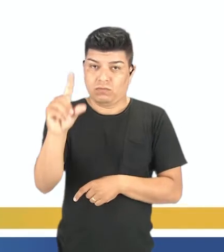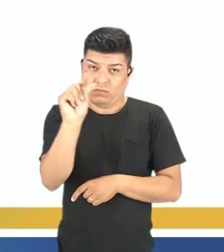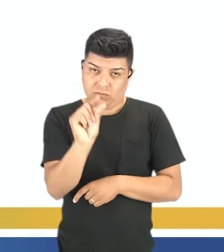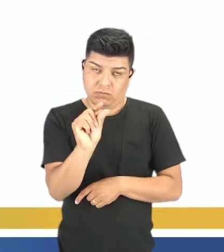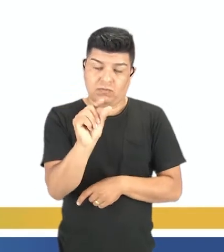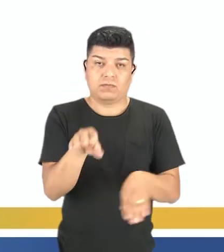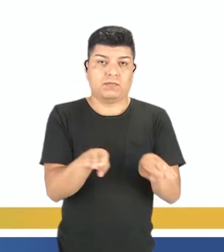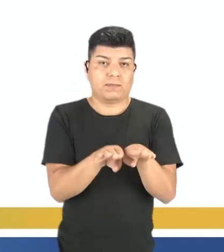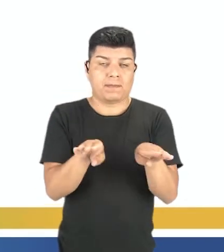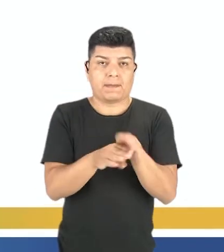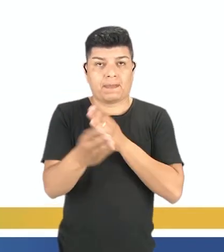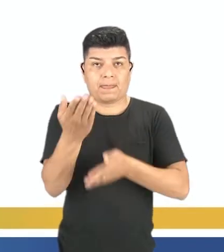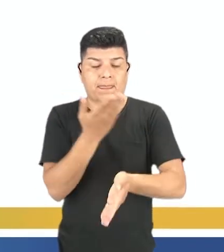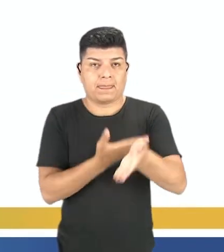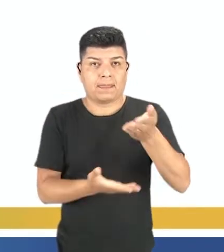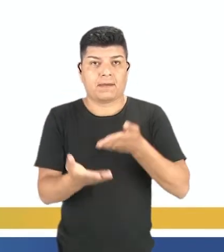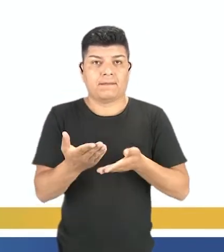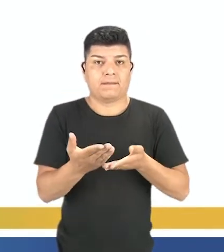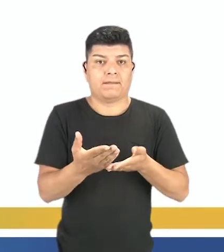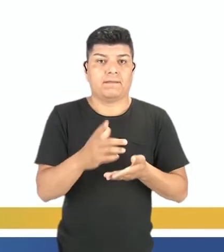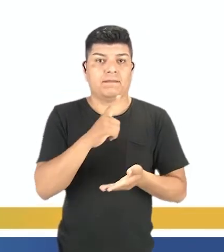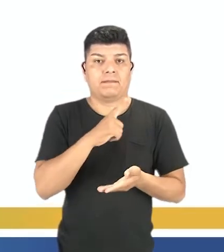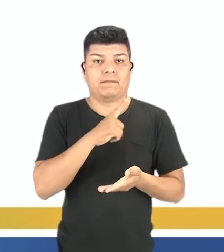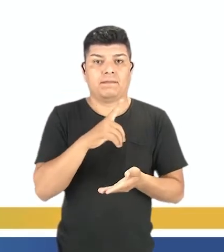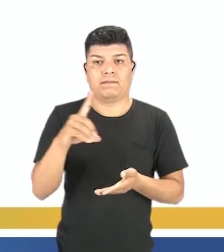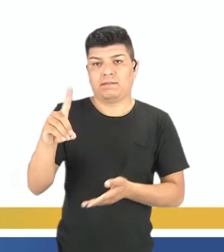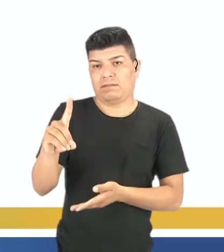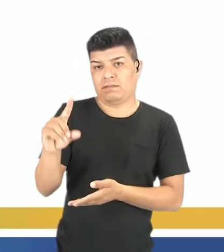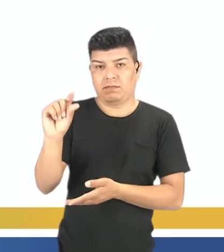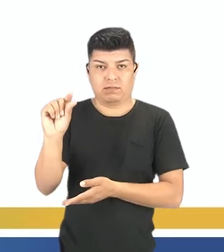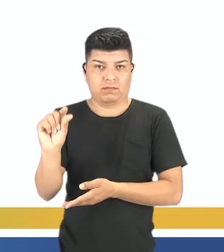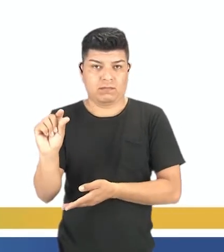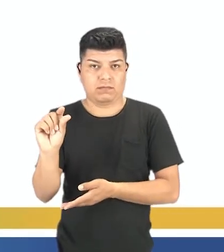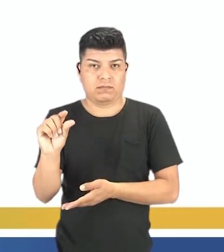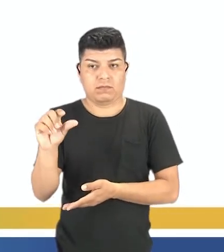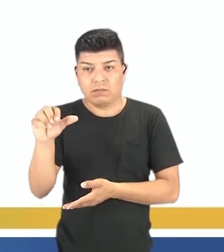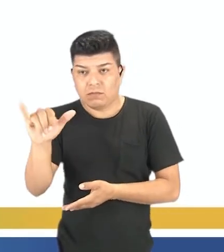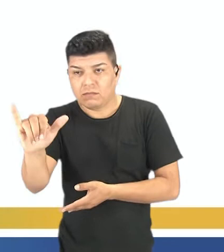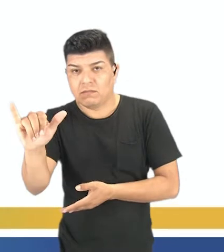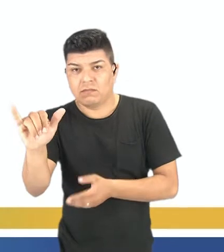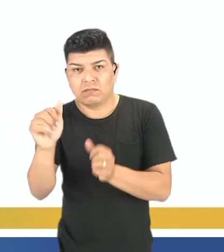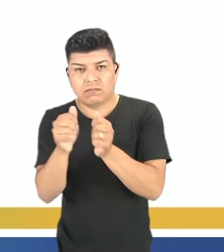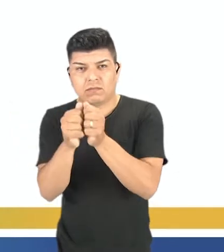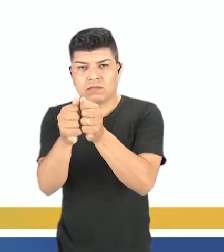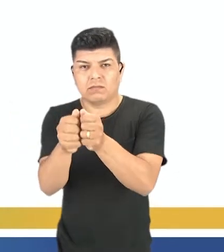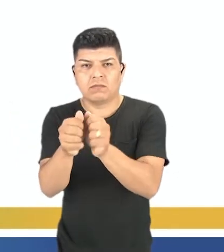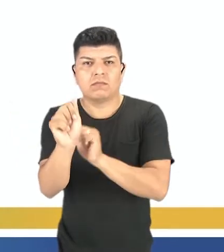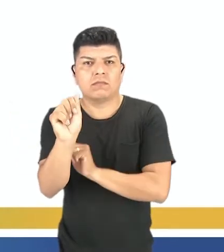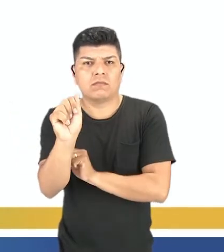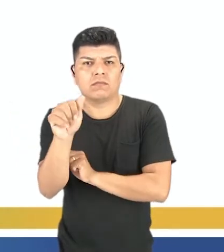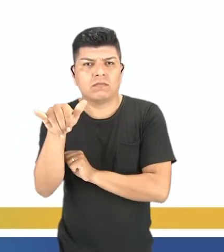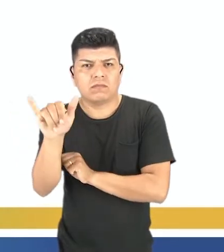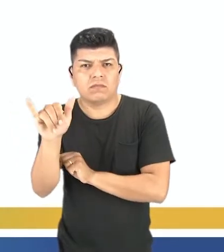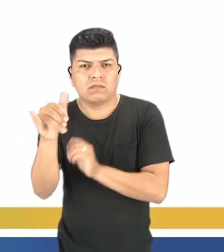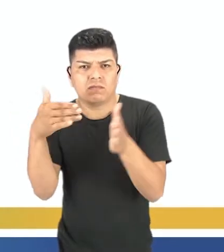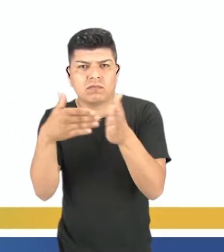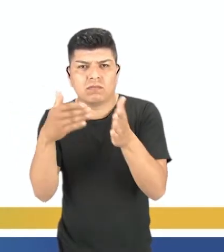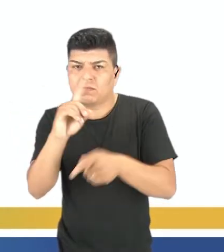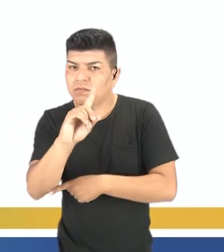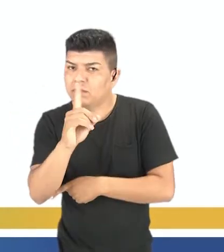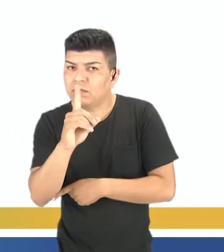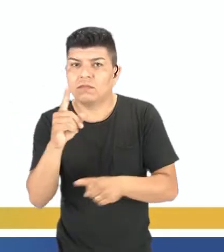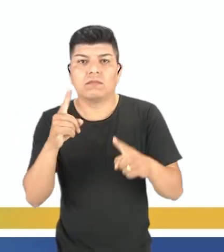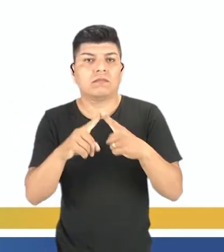Dzinho, certo? Só que quando eu tenho um Dzinho com um X, um Y, esse Y não vai